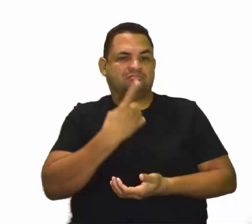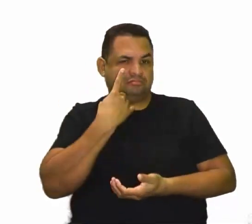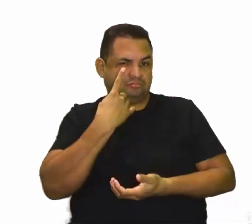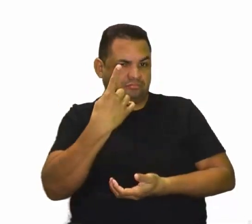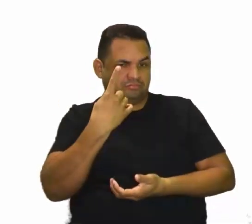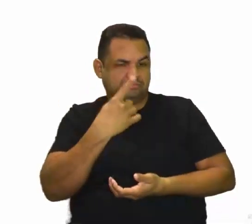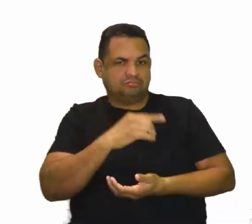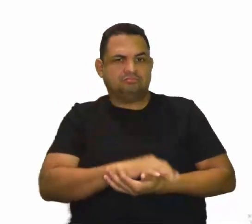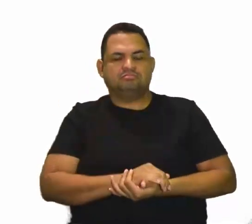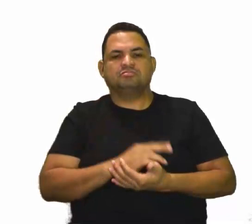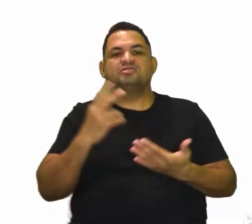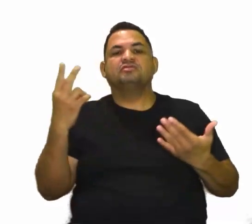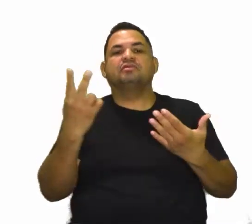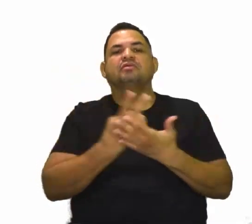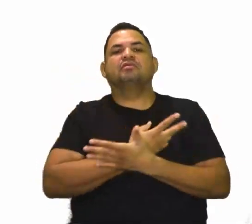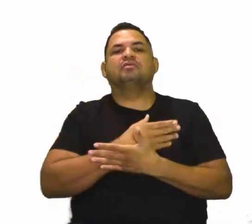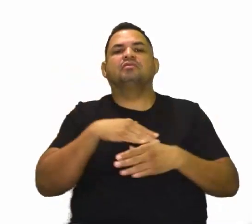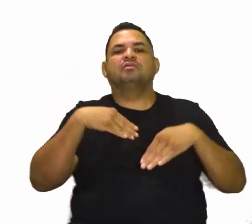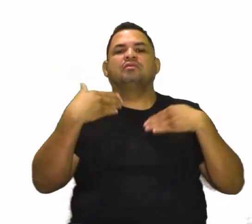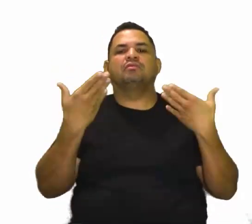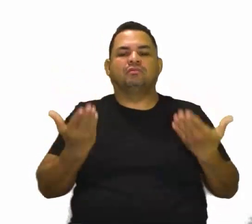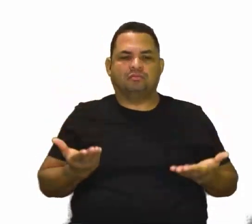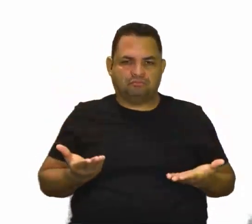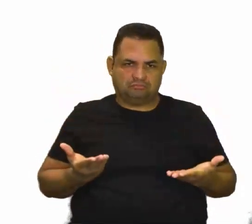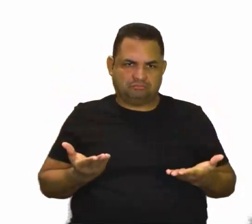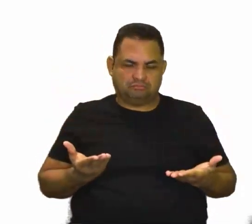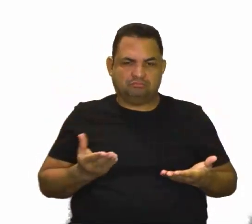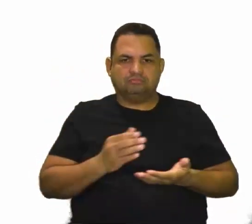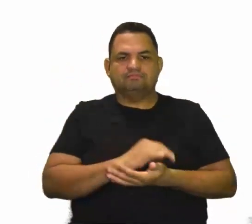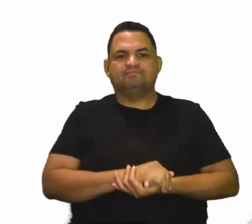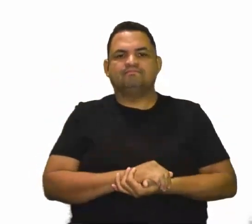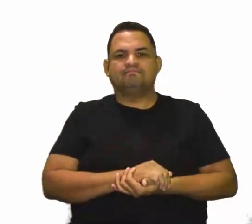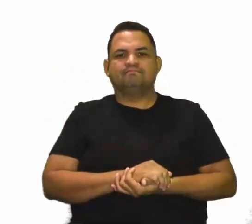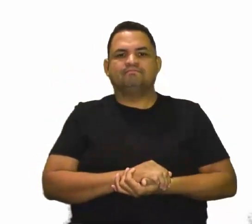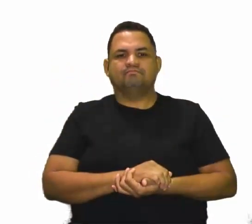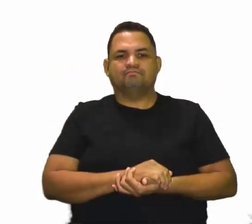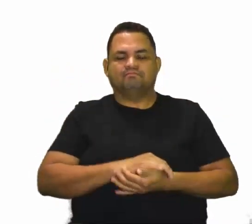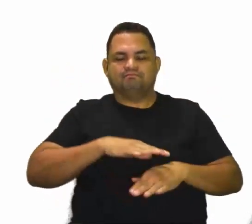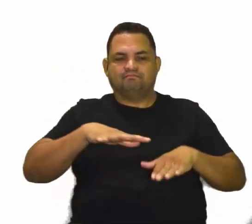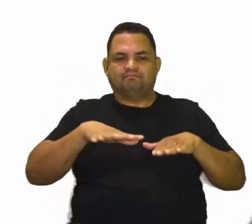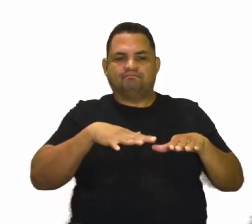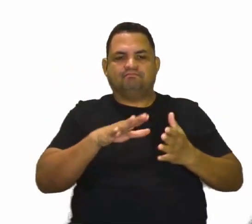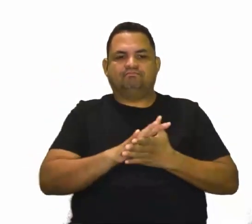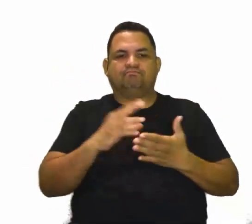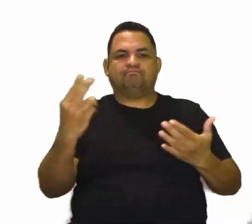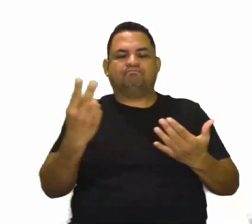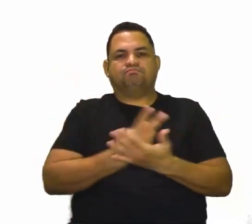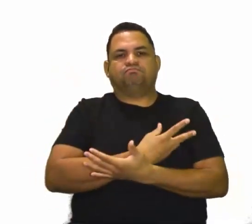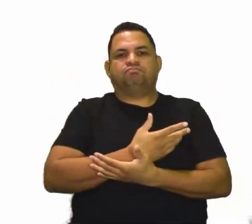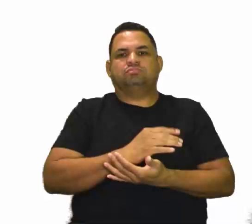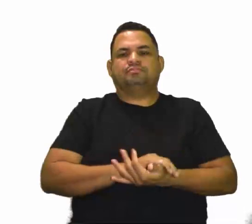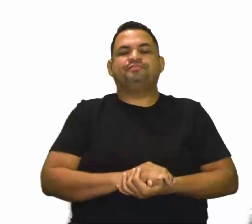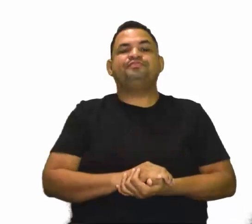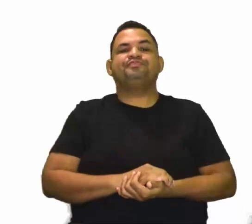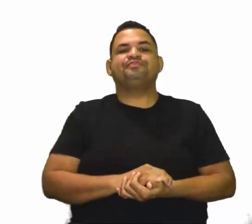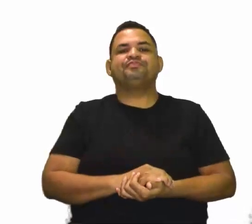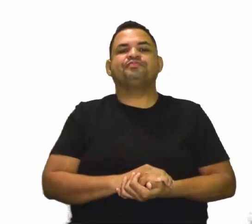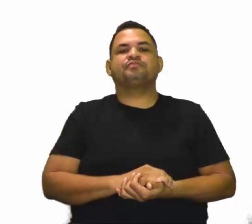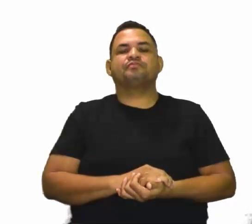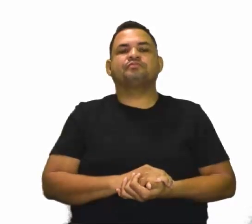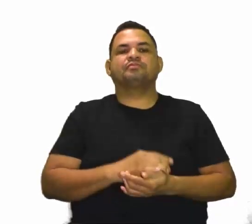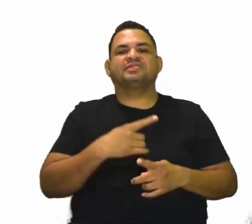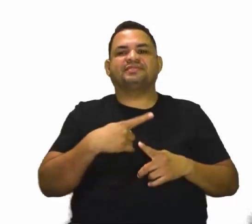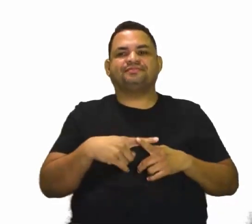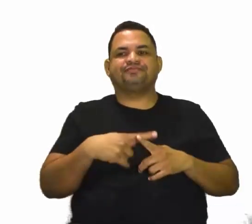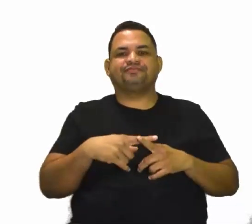identificar onde vai acontecer. Qual é esse movimento que vai acontecer? Porque